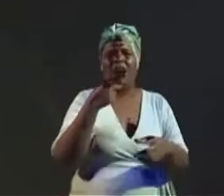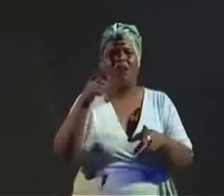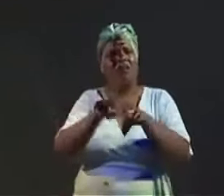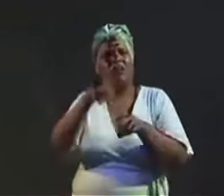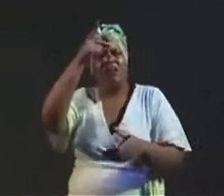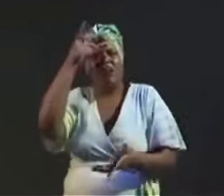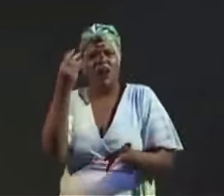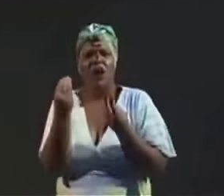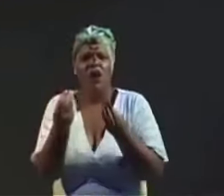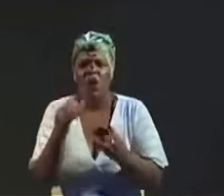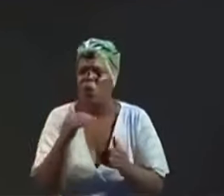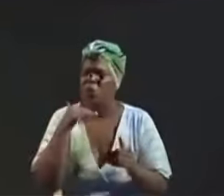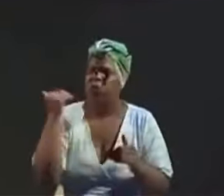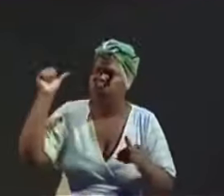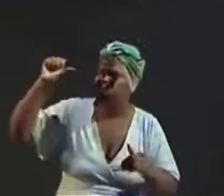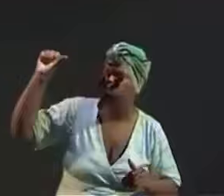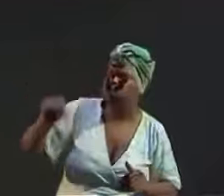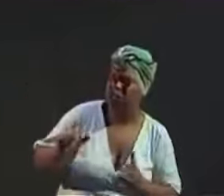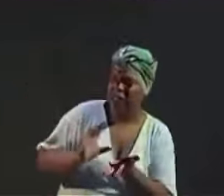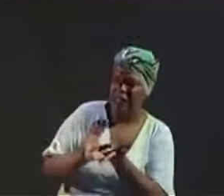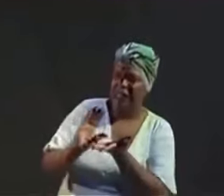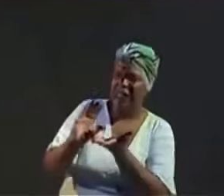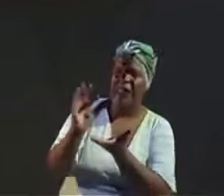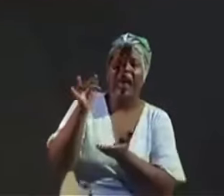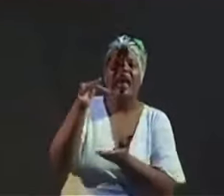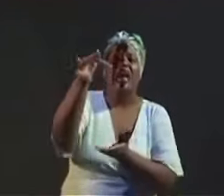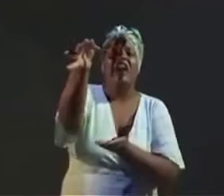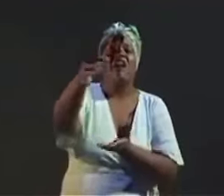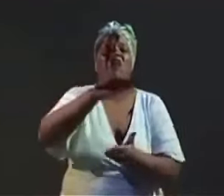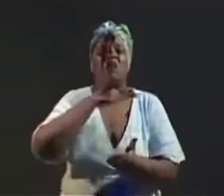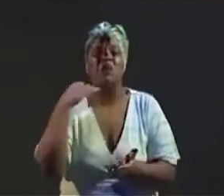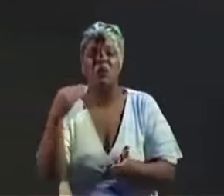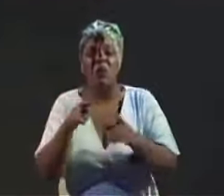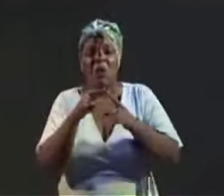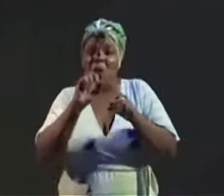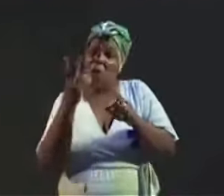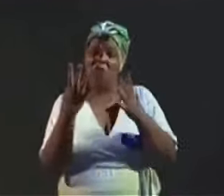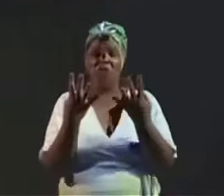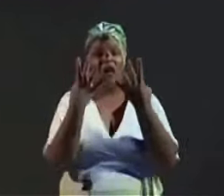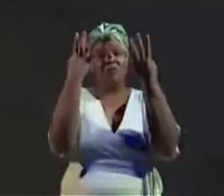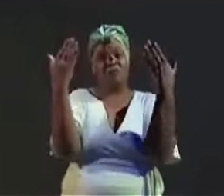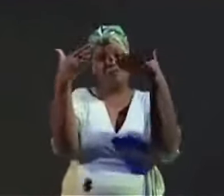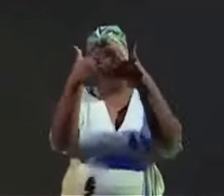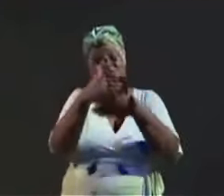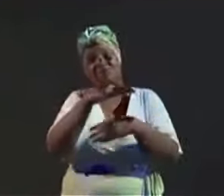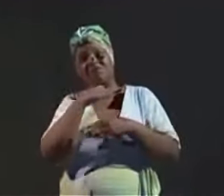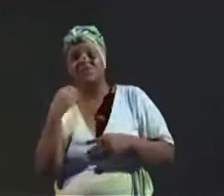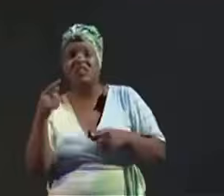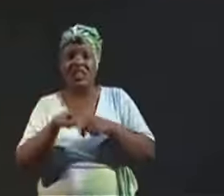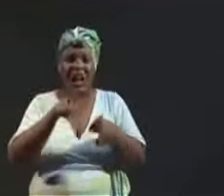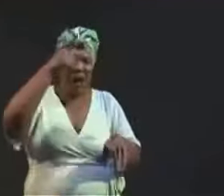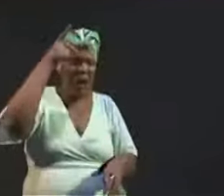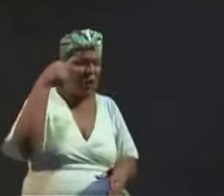com a fome de ódio cai pra cima. Se investe pesado, morre à frente, ou no fundo da cela agoniza. Salvador faz de conta, o mito das treta na net